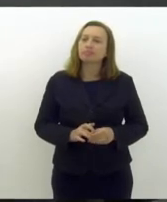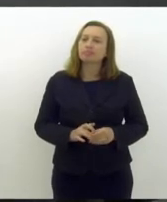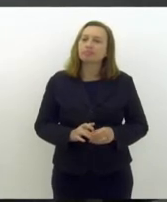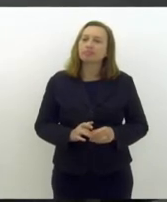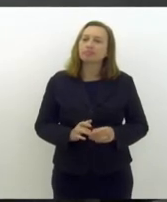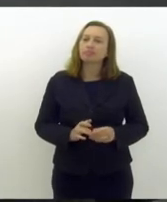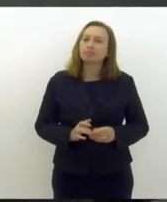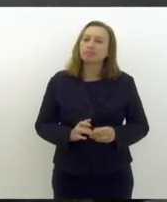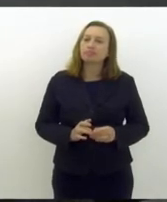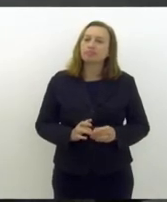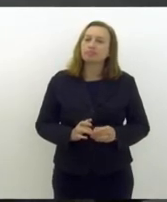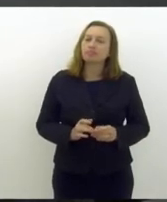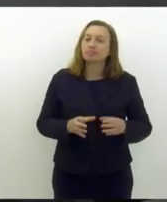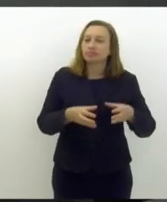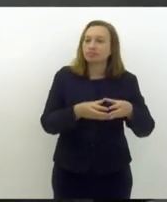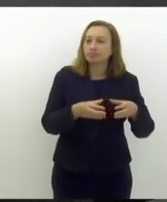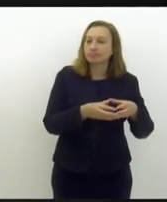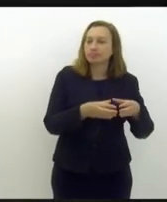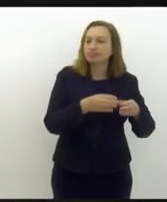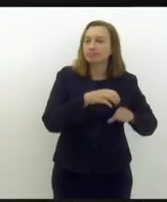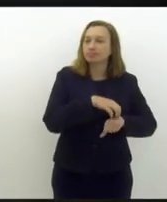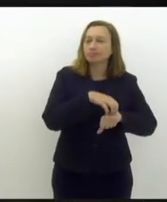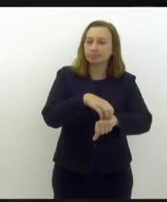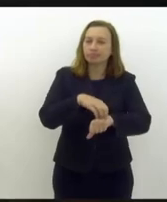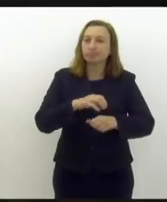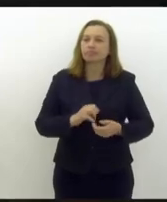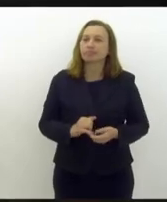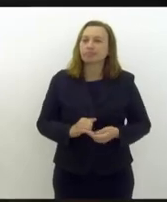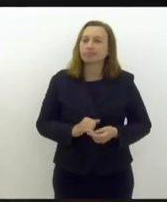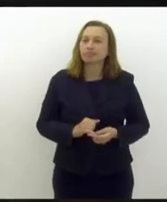para emitir parecer pela comissão de transporte